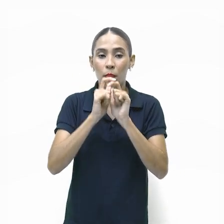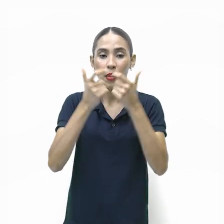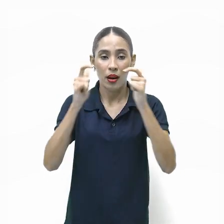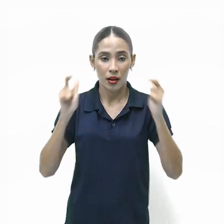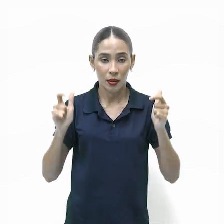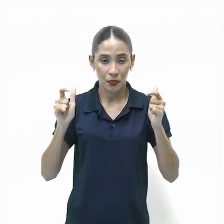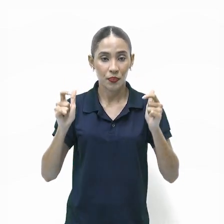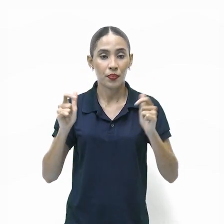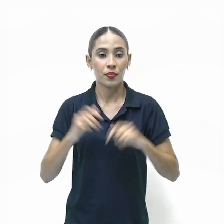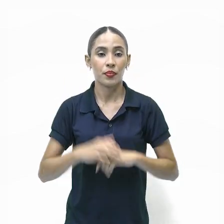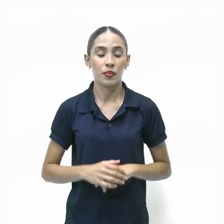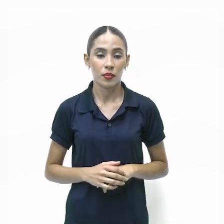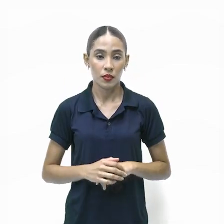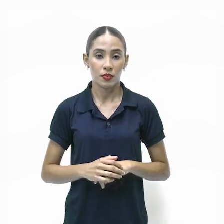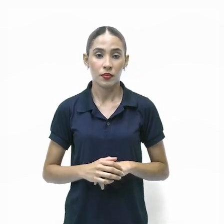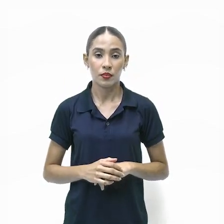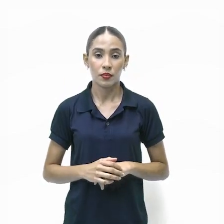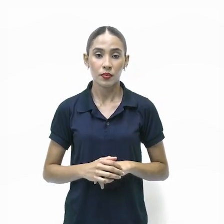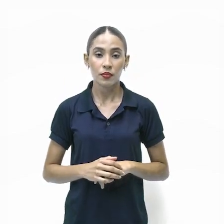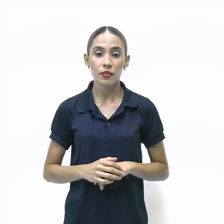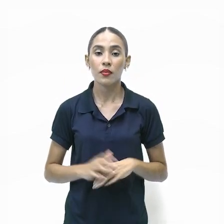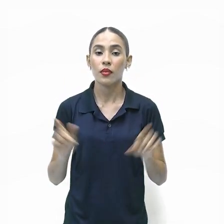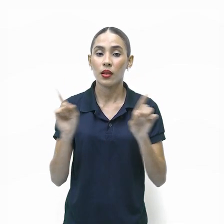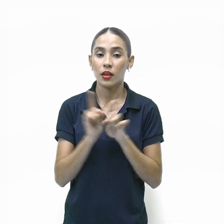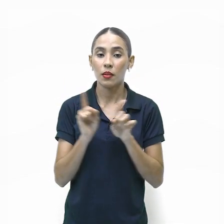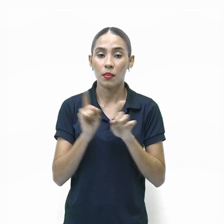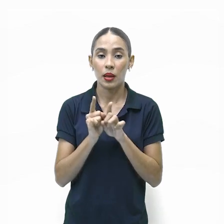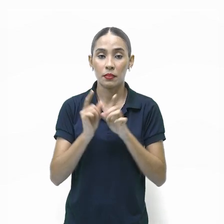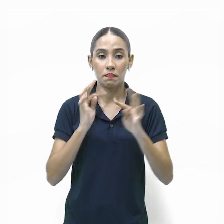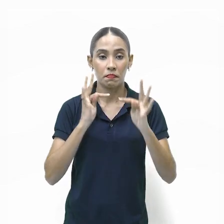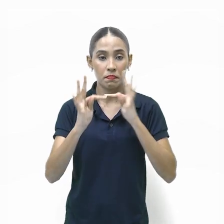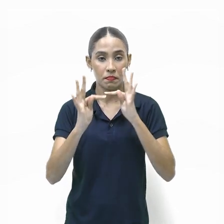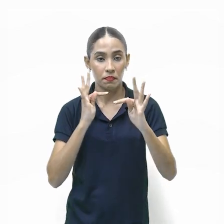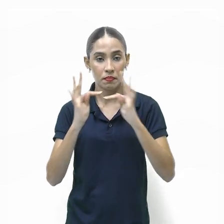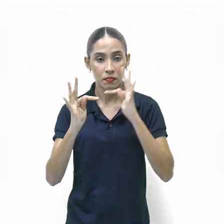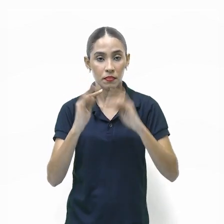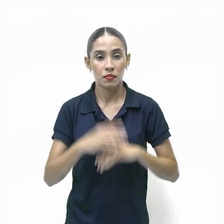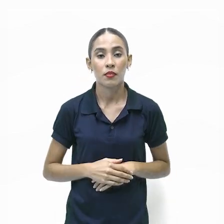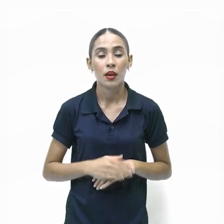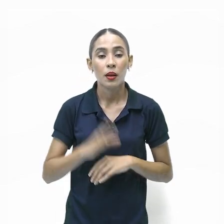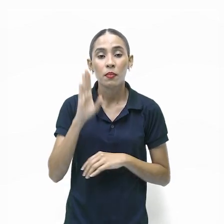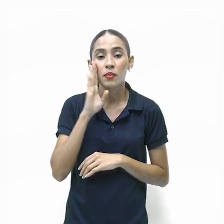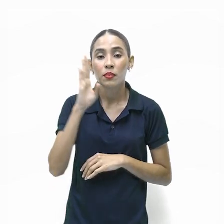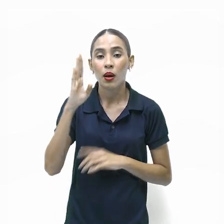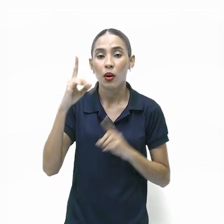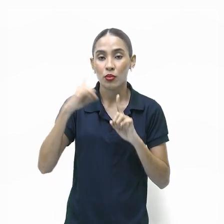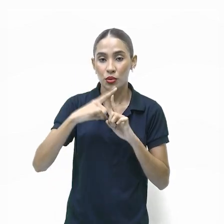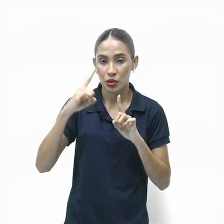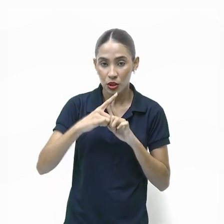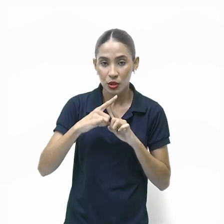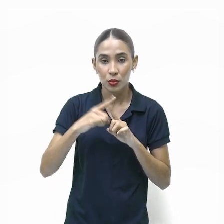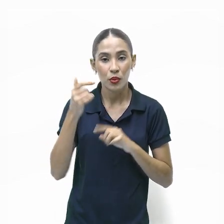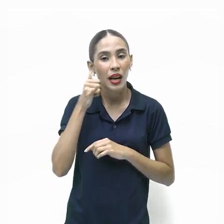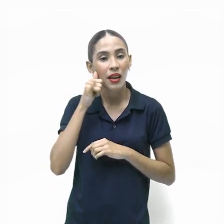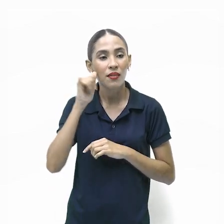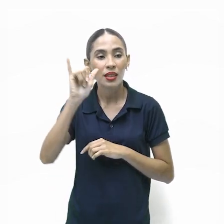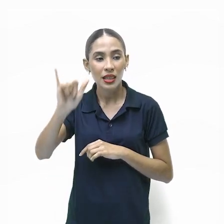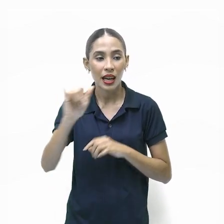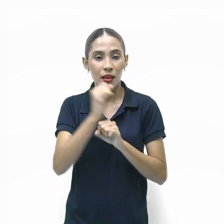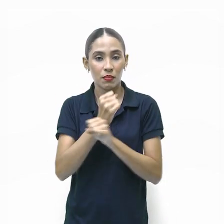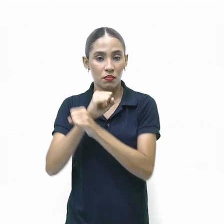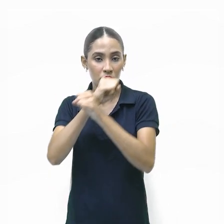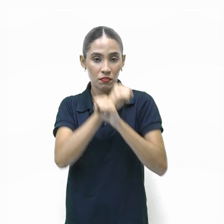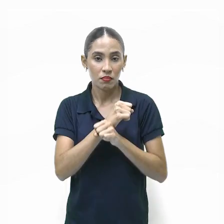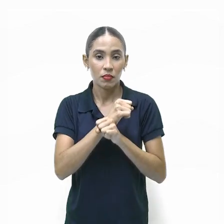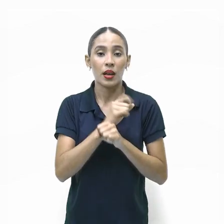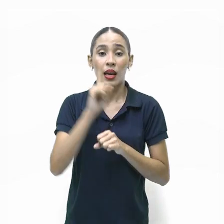número e volume. E a prevenção? Né? A principal forma de prevenir o contato com o vírus é o uso